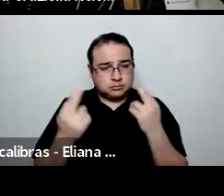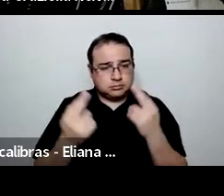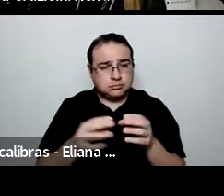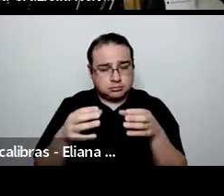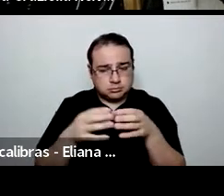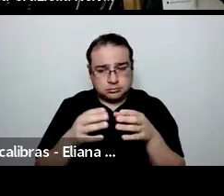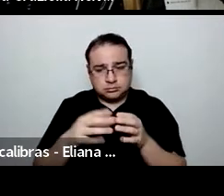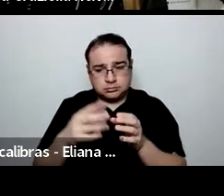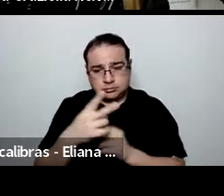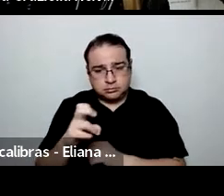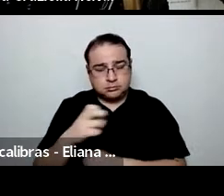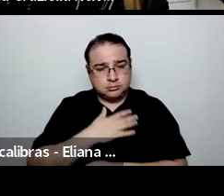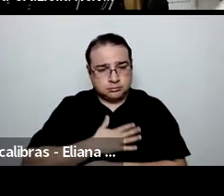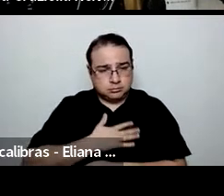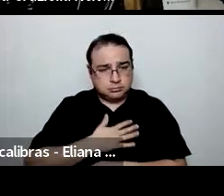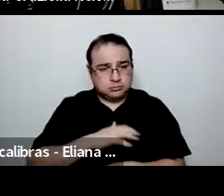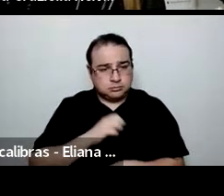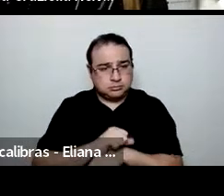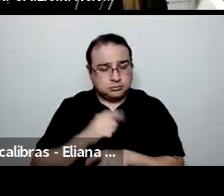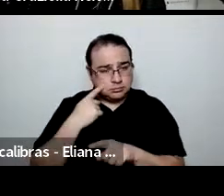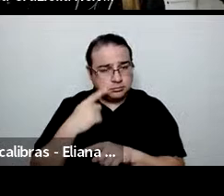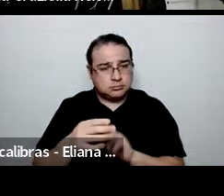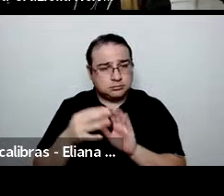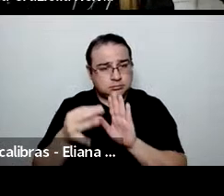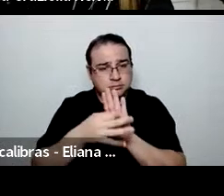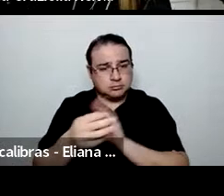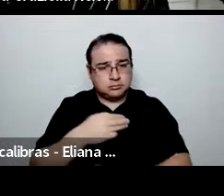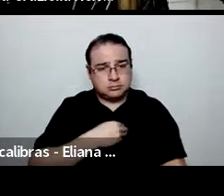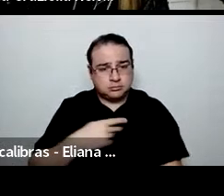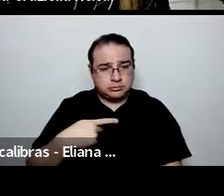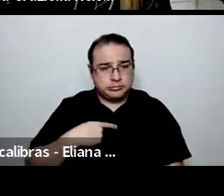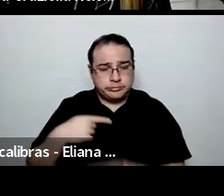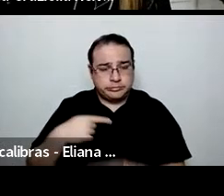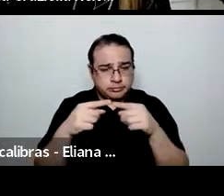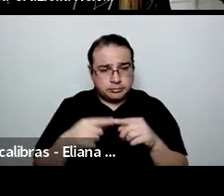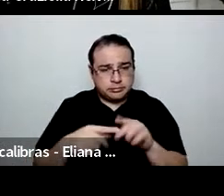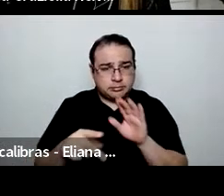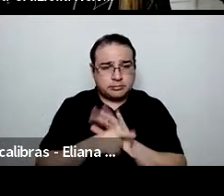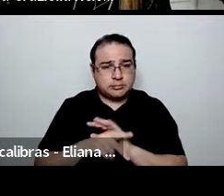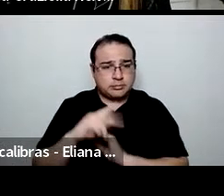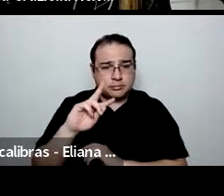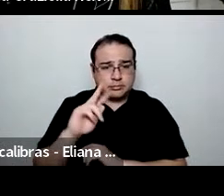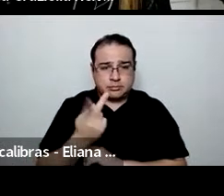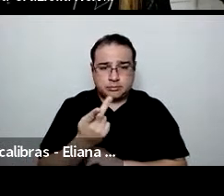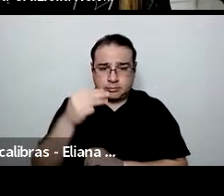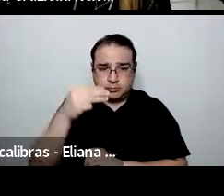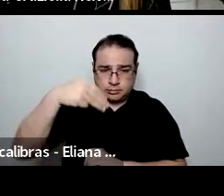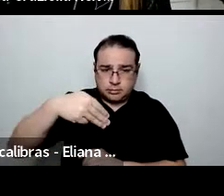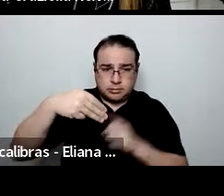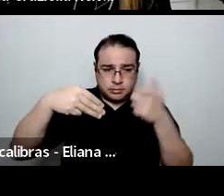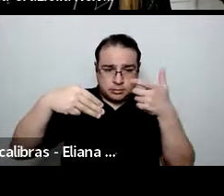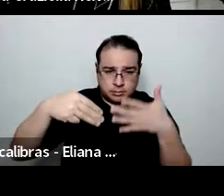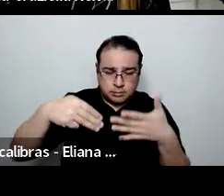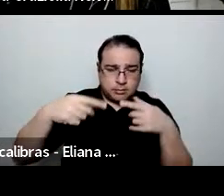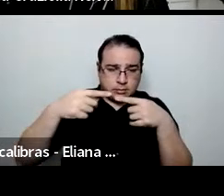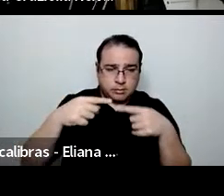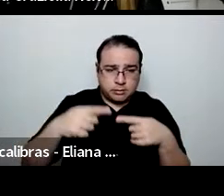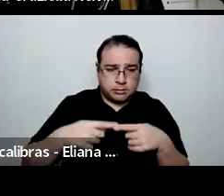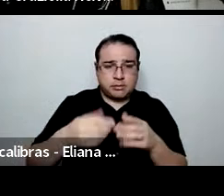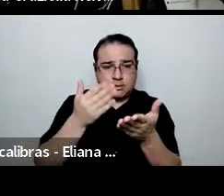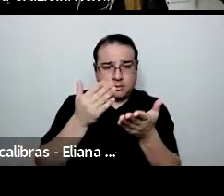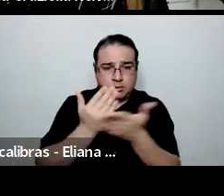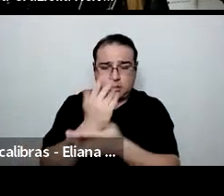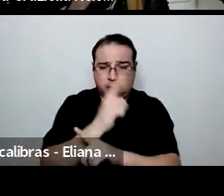sessão plenária de Vinte e Cinco de Agosto parecer do Ministério Público eleitoral é medido pelo procurador Wilson Araújo Melo de Melo pela